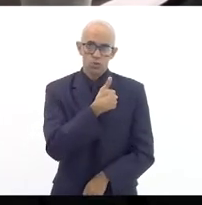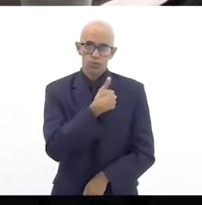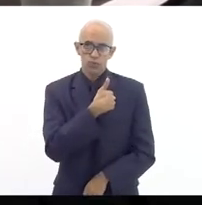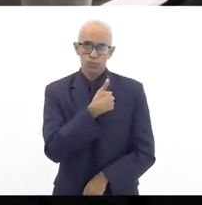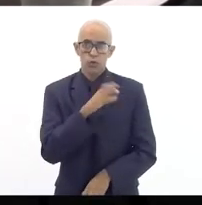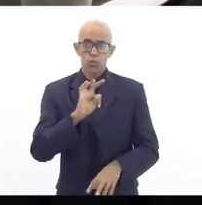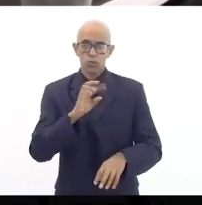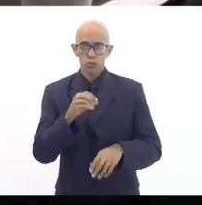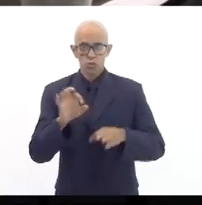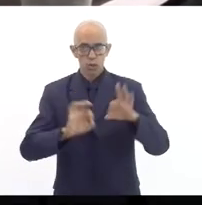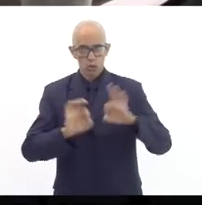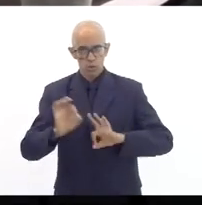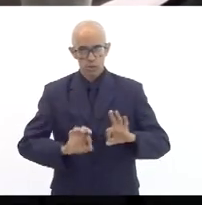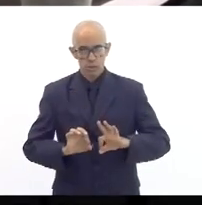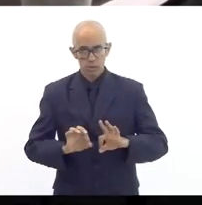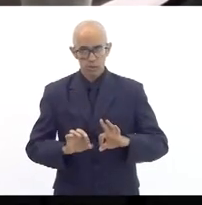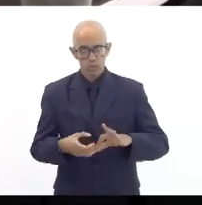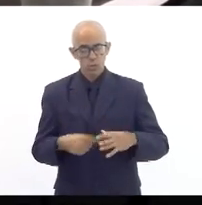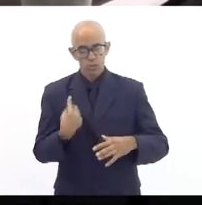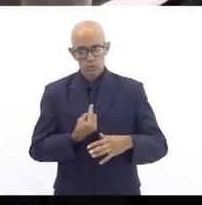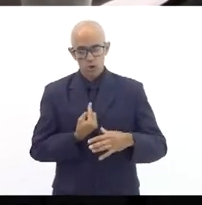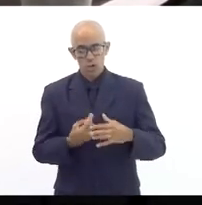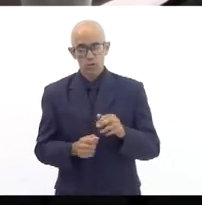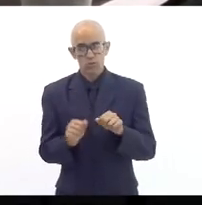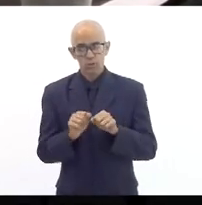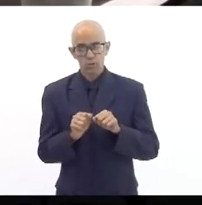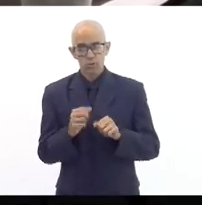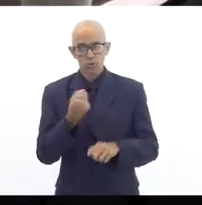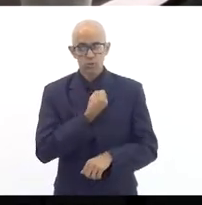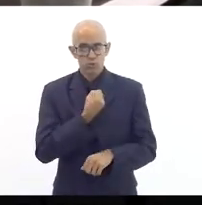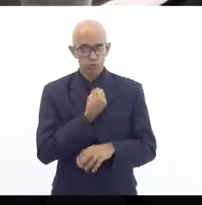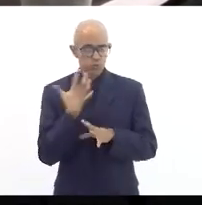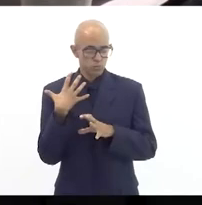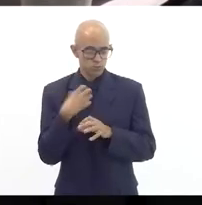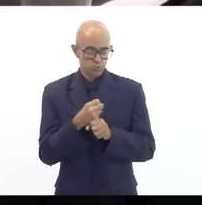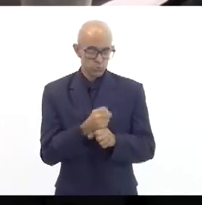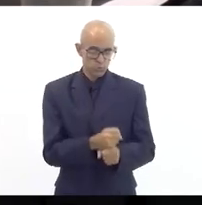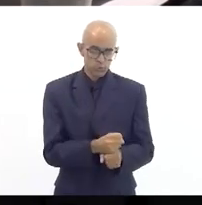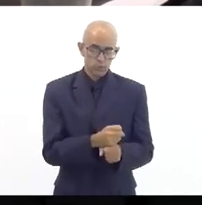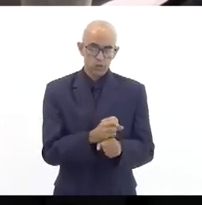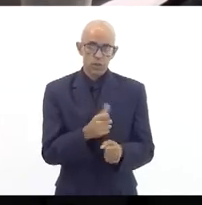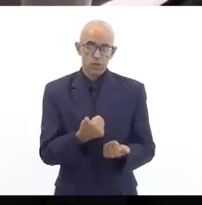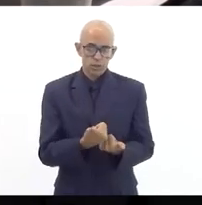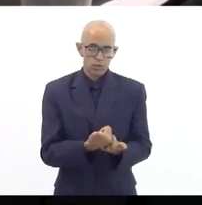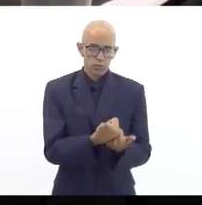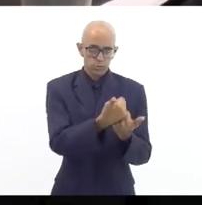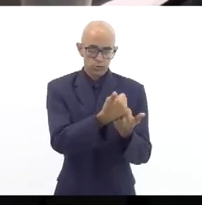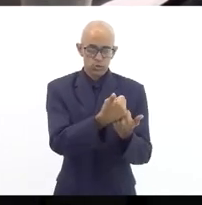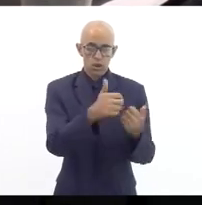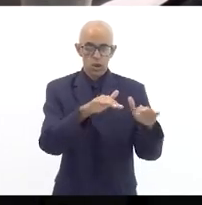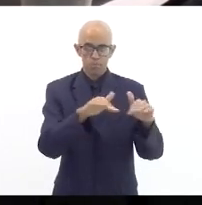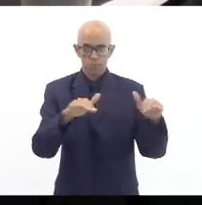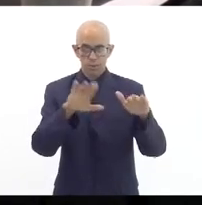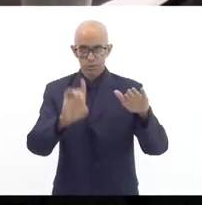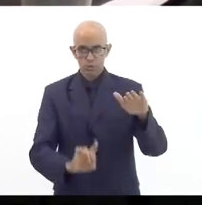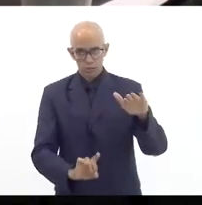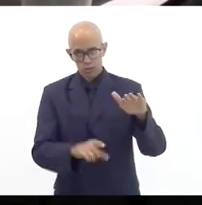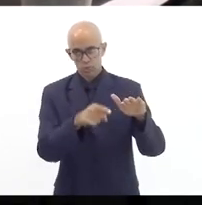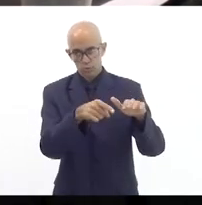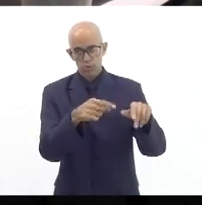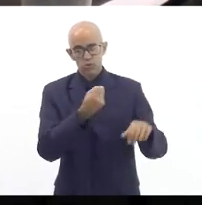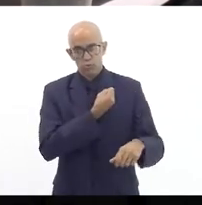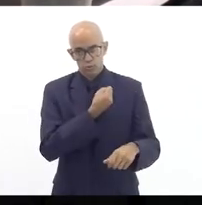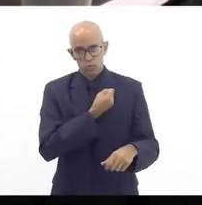organização técnica que produz indicadores, grande parte deles estão subsidiando a mesa diretora também, né, desses indicadores,